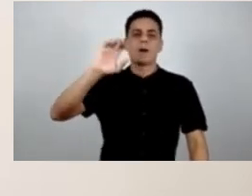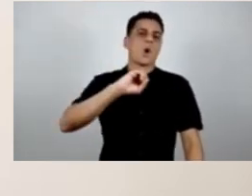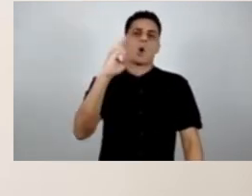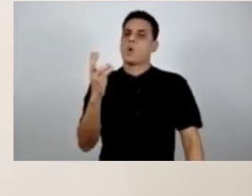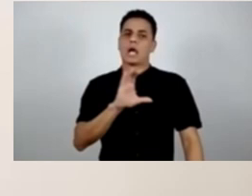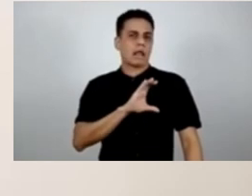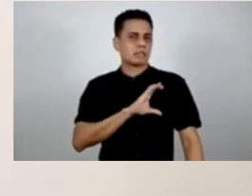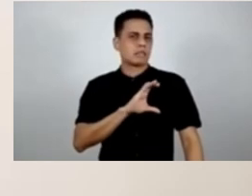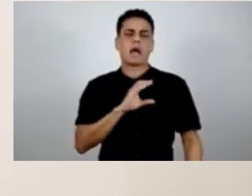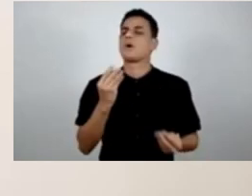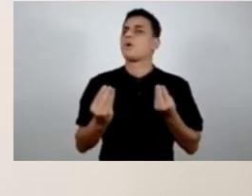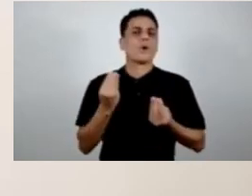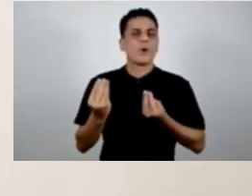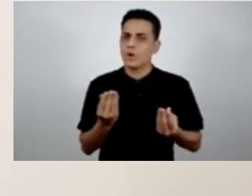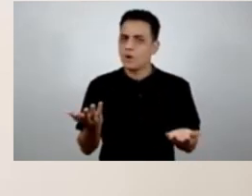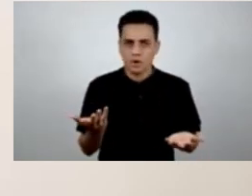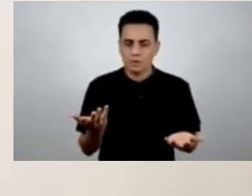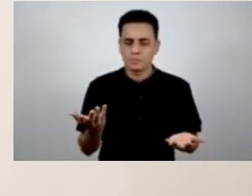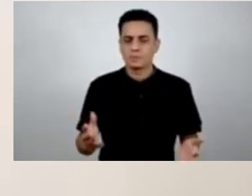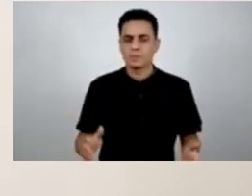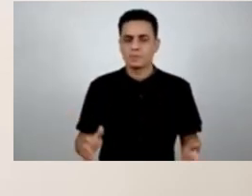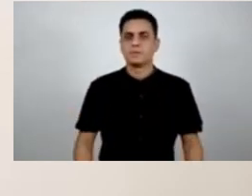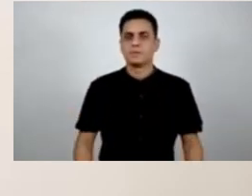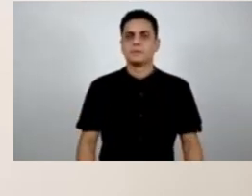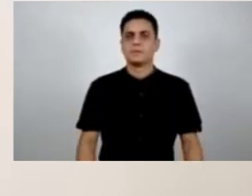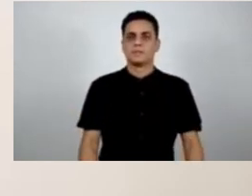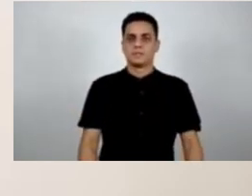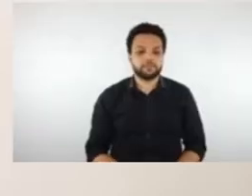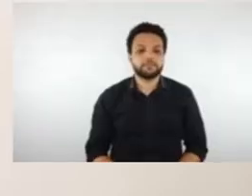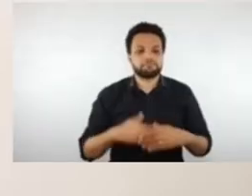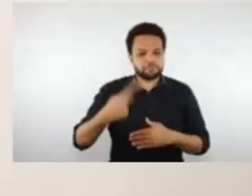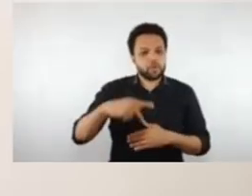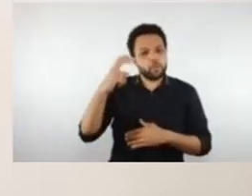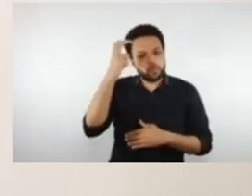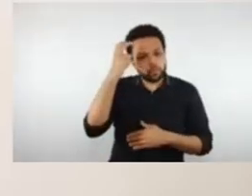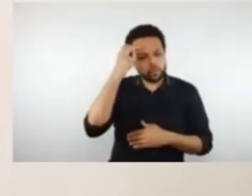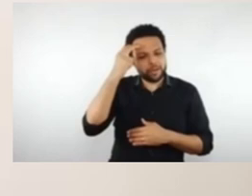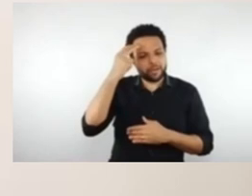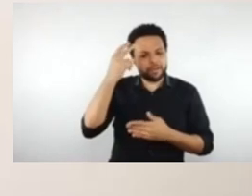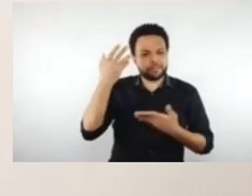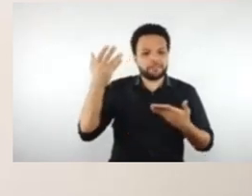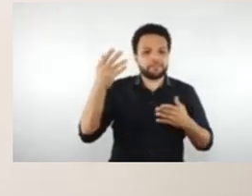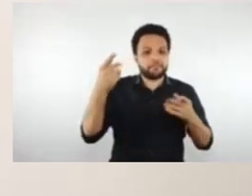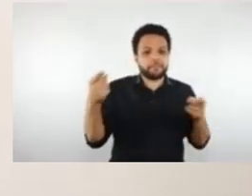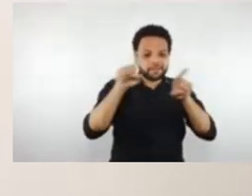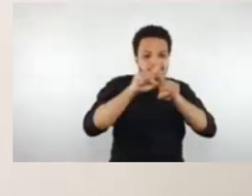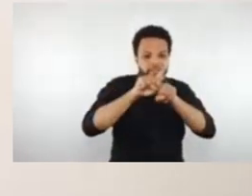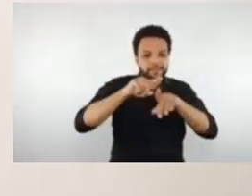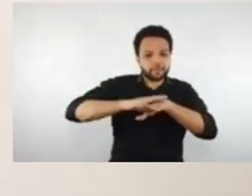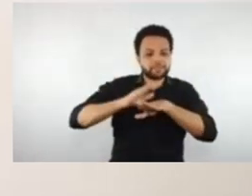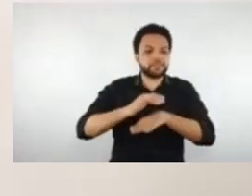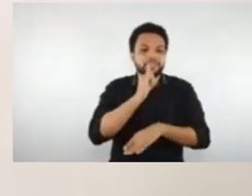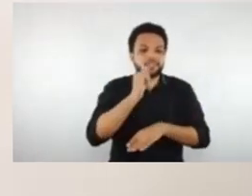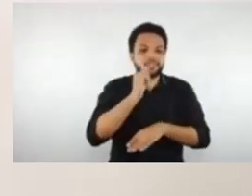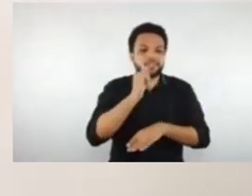ou mesmo no Canadá, onde essa cultura de coprodução entre países era muito forte. Então, para vocês terem uma ideia, a Globo não